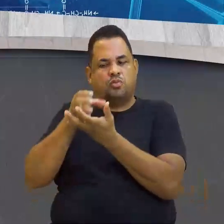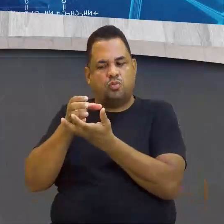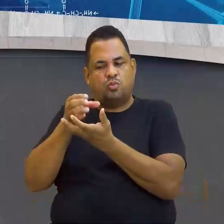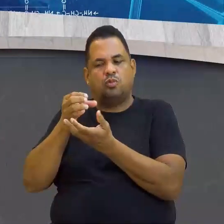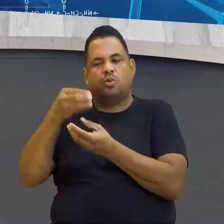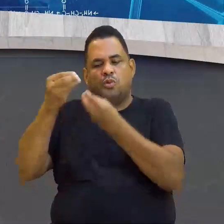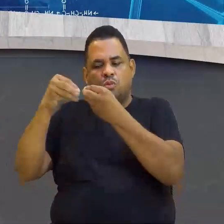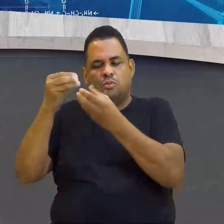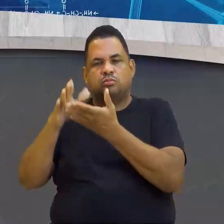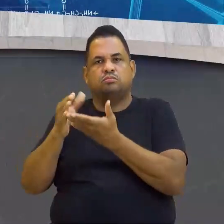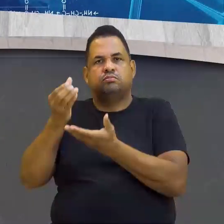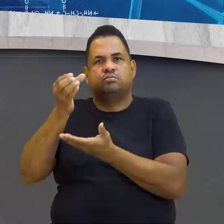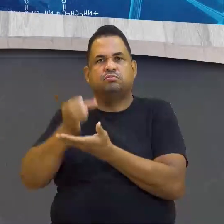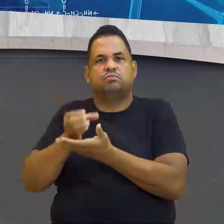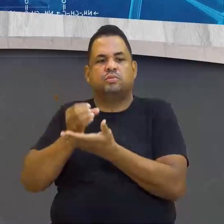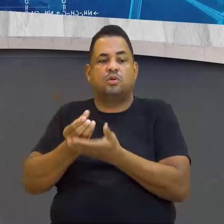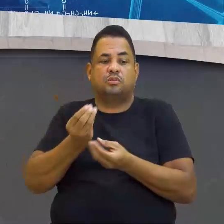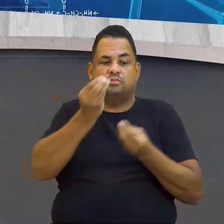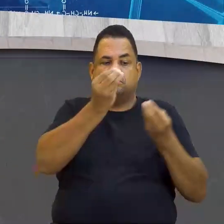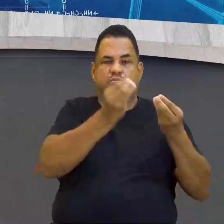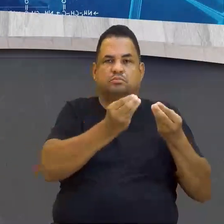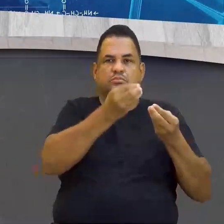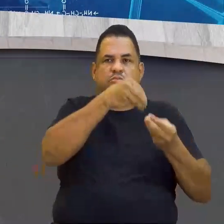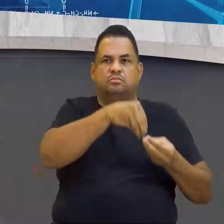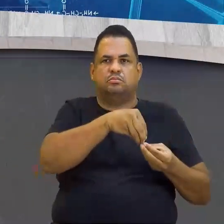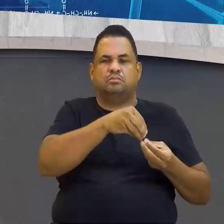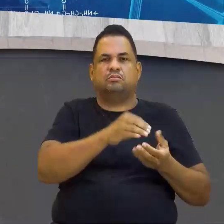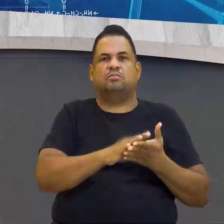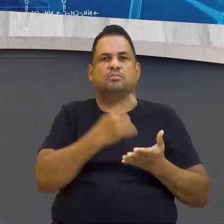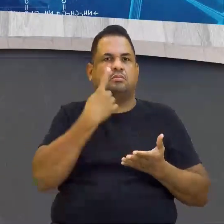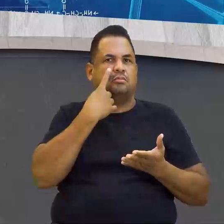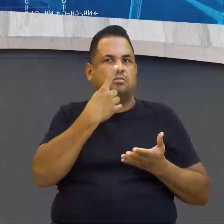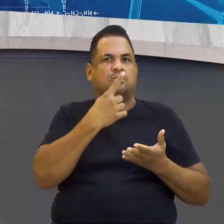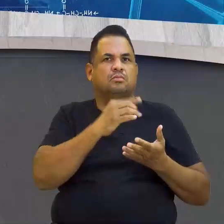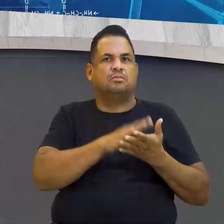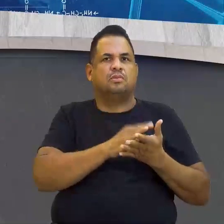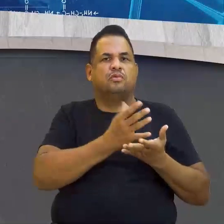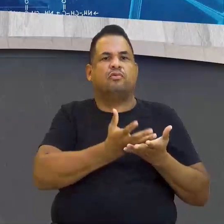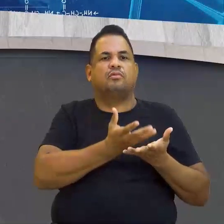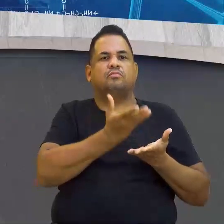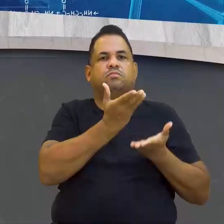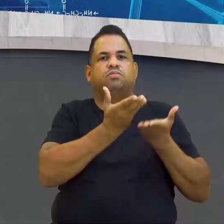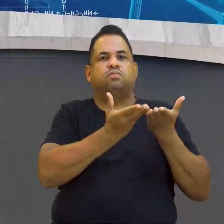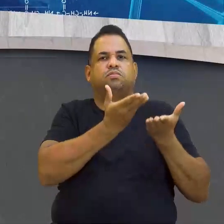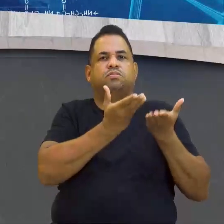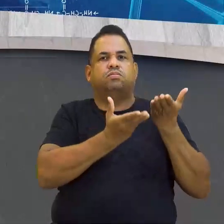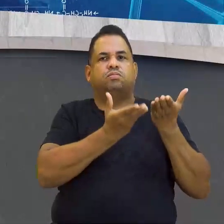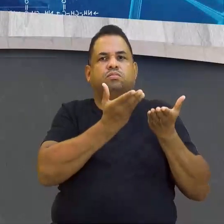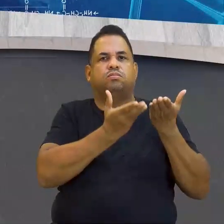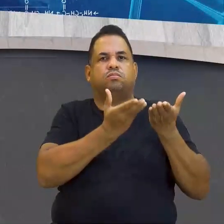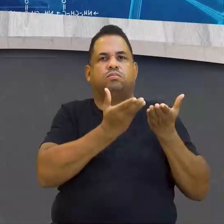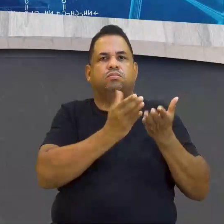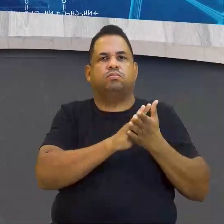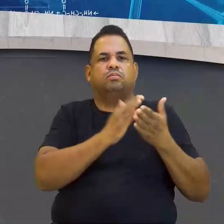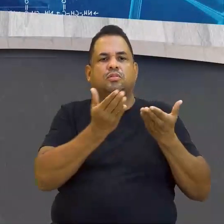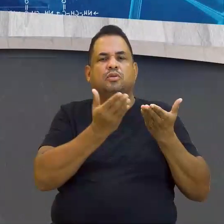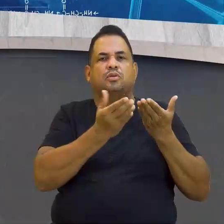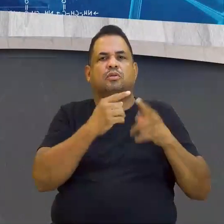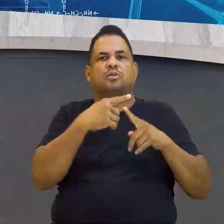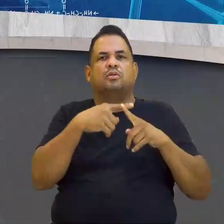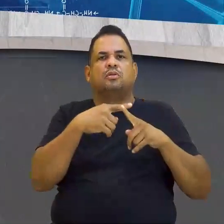primeiro copo e coloca nesse segundo. Você vai observar que o ovo vai flutuar. Isso porque a interação entre